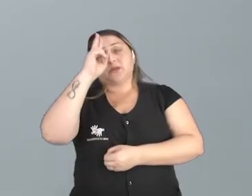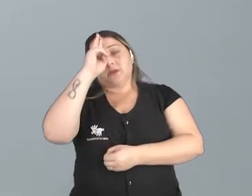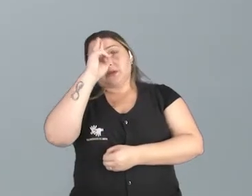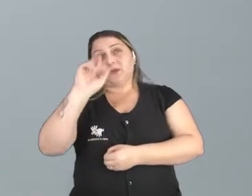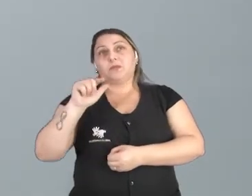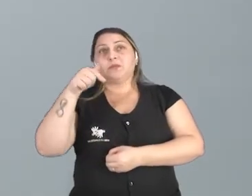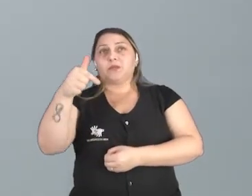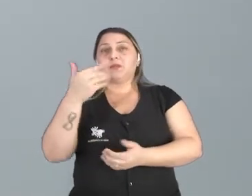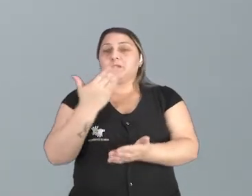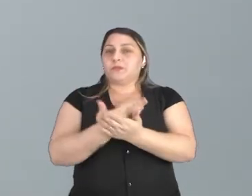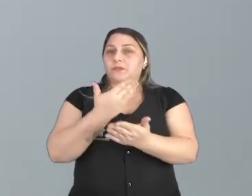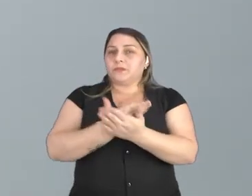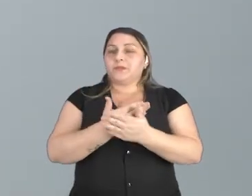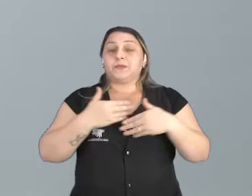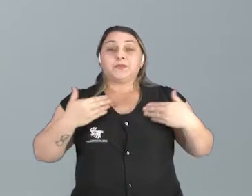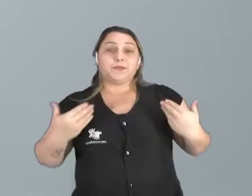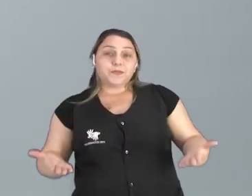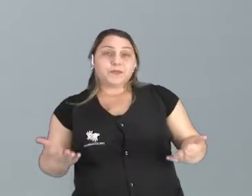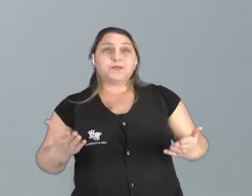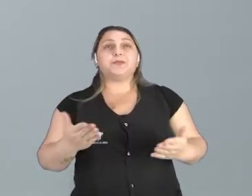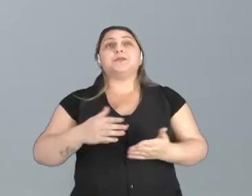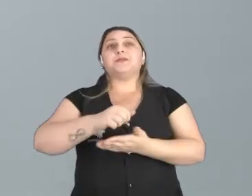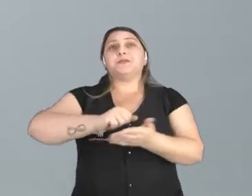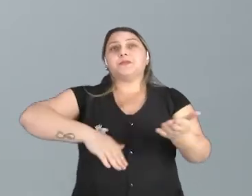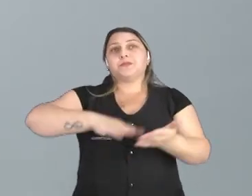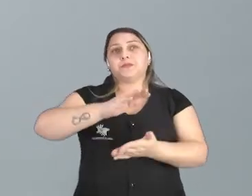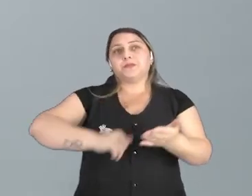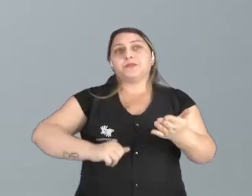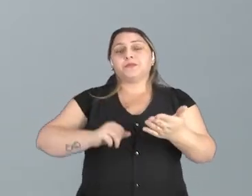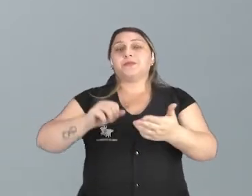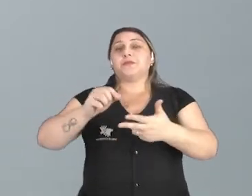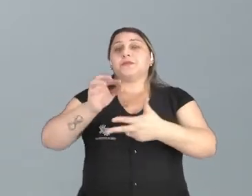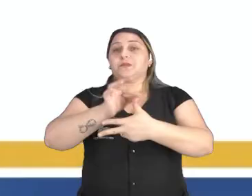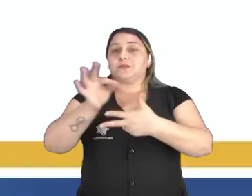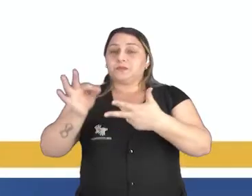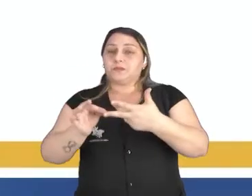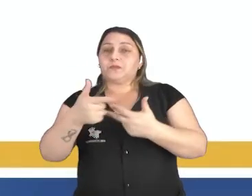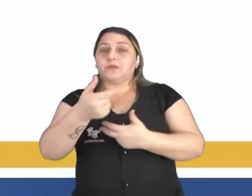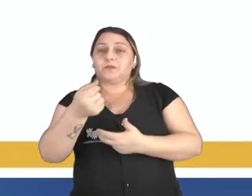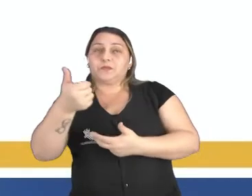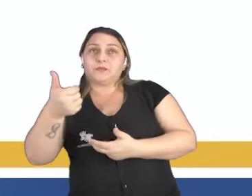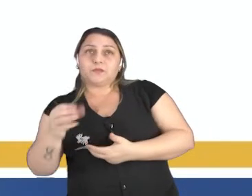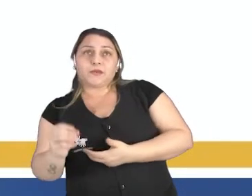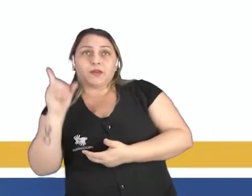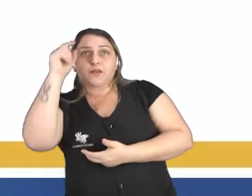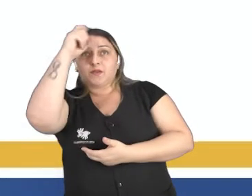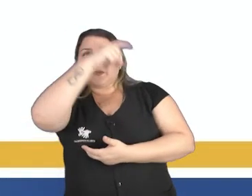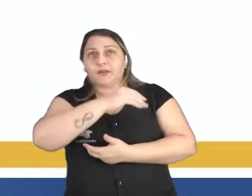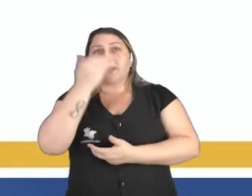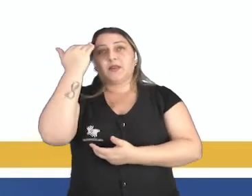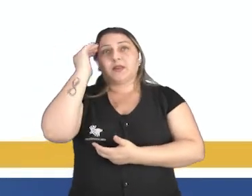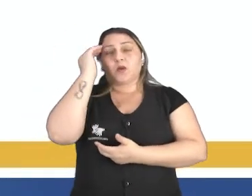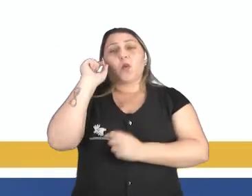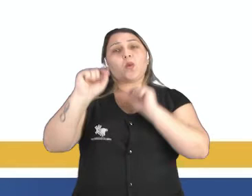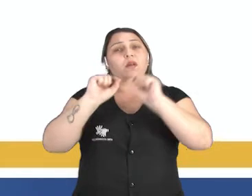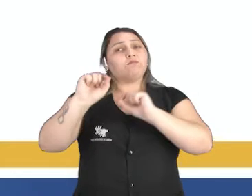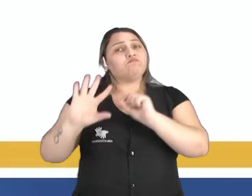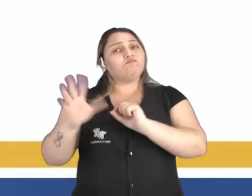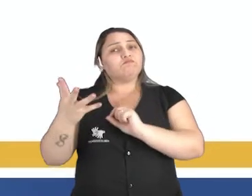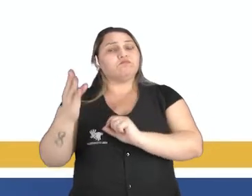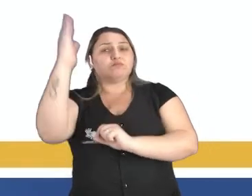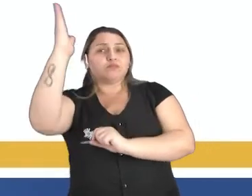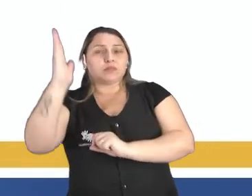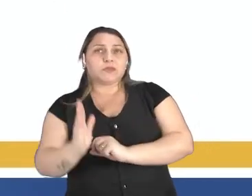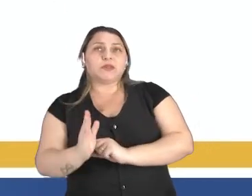nossa próxima aula. E o nosso Exercitando, uma questão do Enem de 2010. Não é difícil entender o que ocorreu